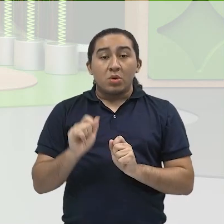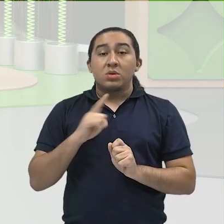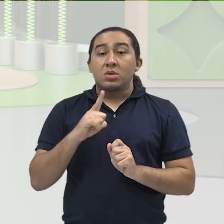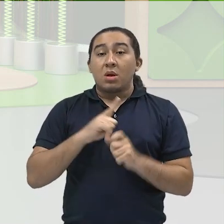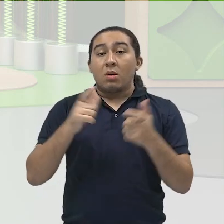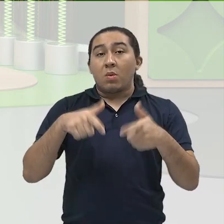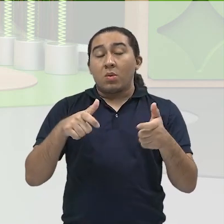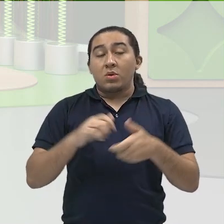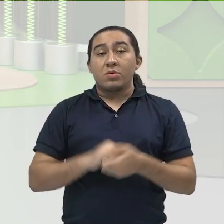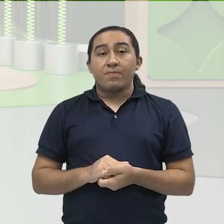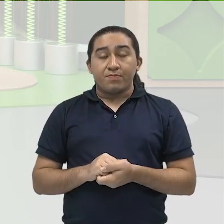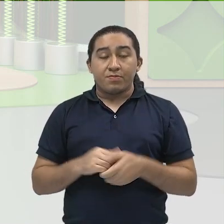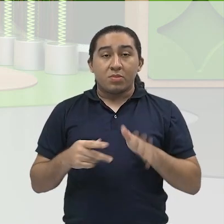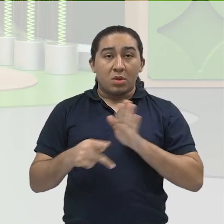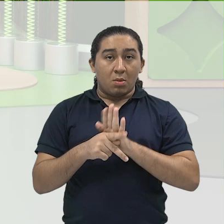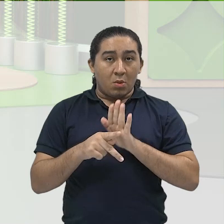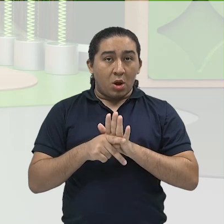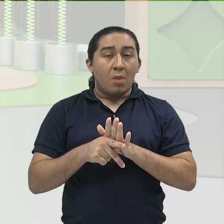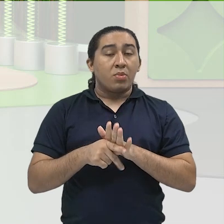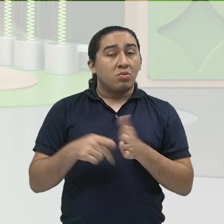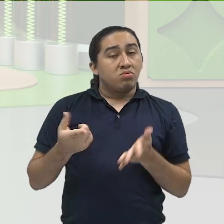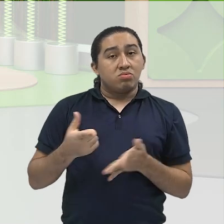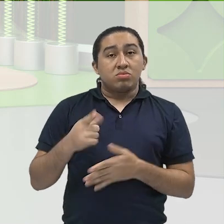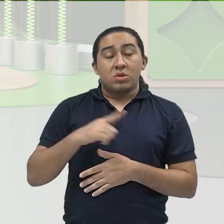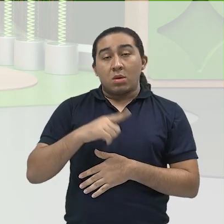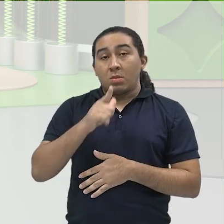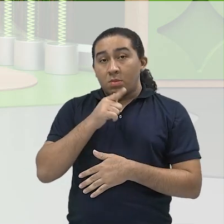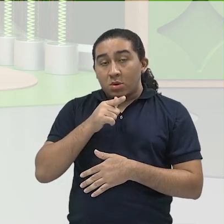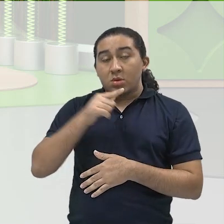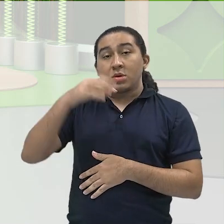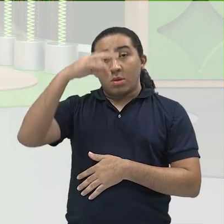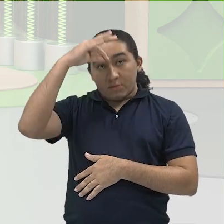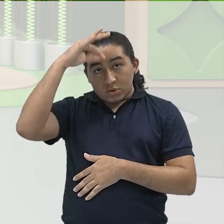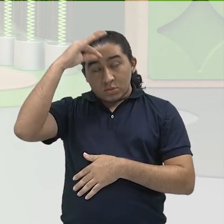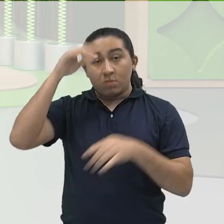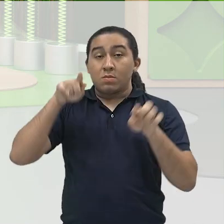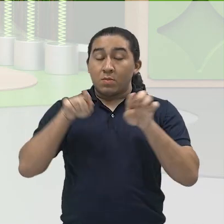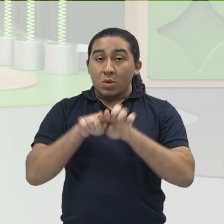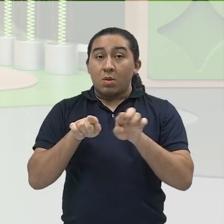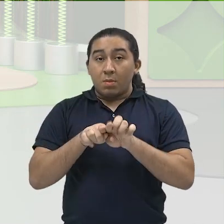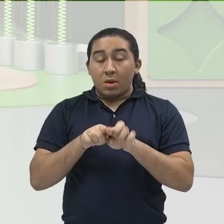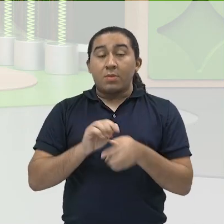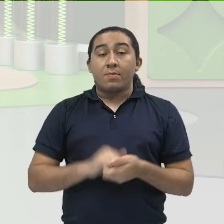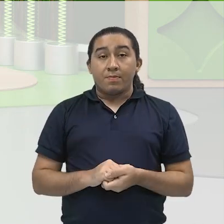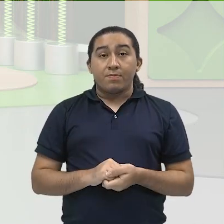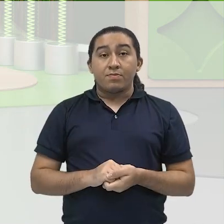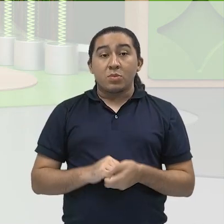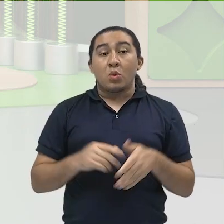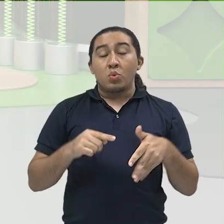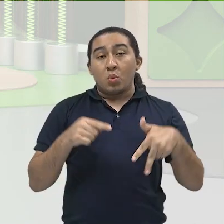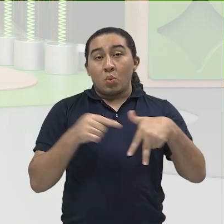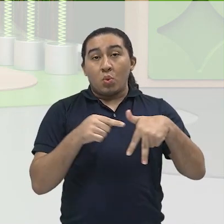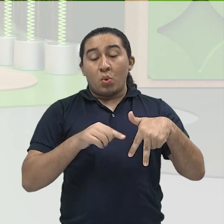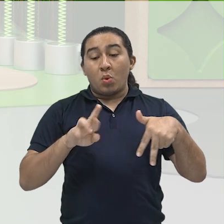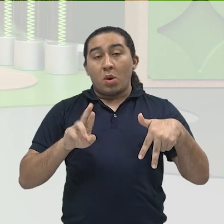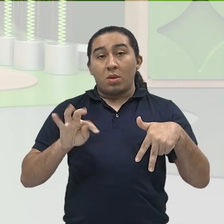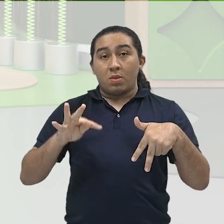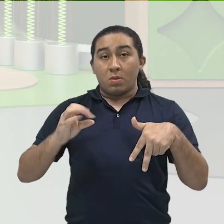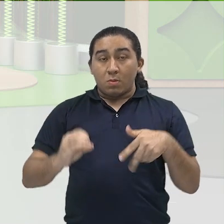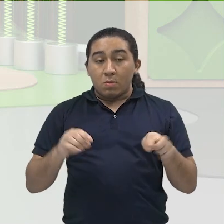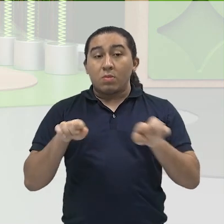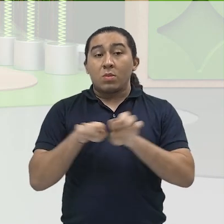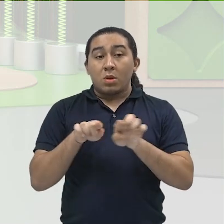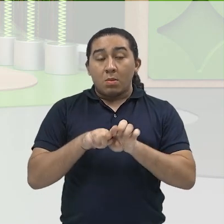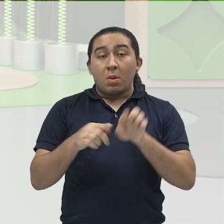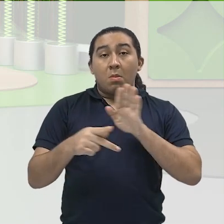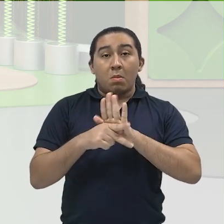surgir na região genital, seja no pênis ou na vagina, na região anal e também na região das